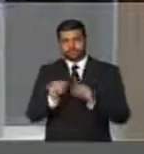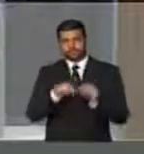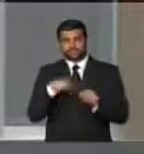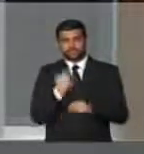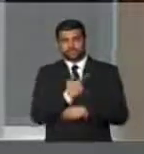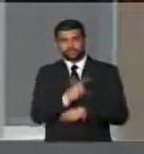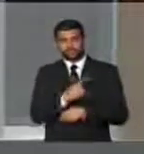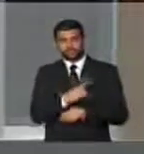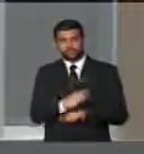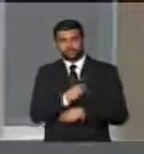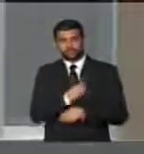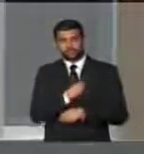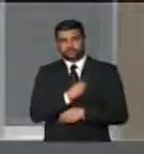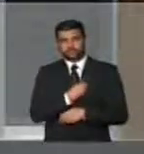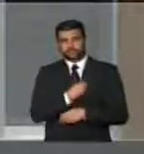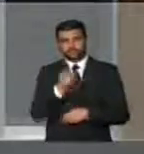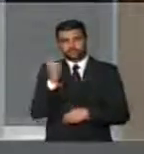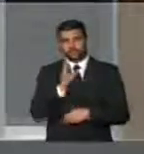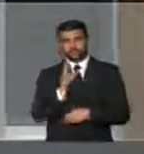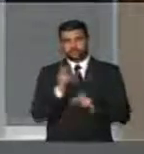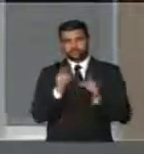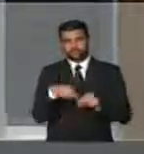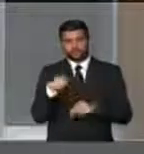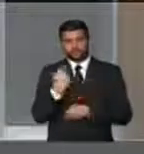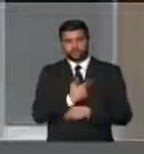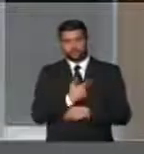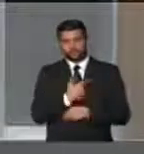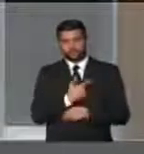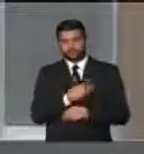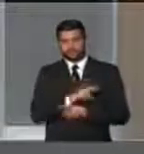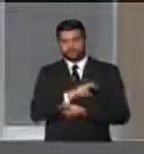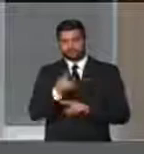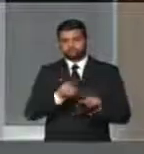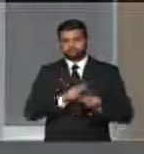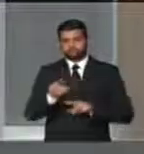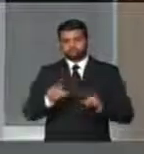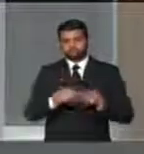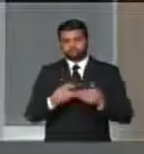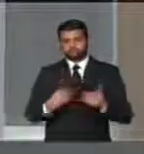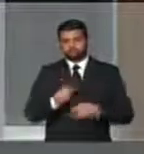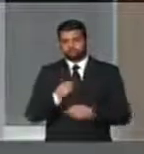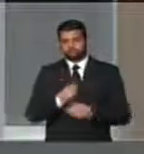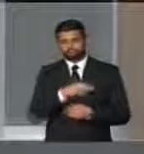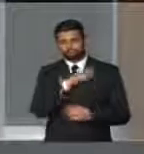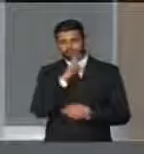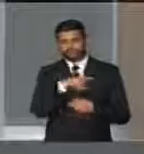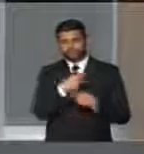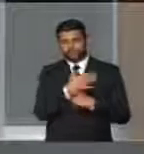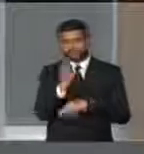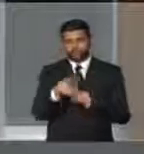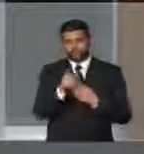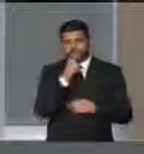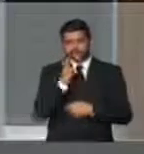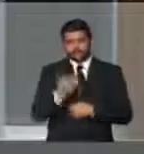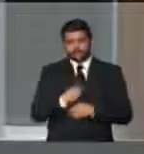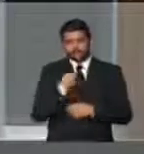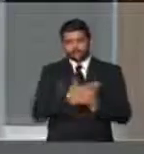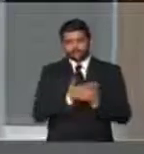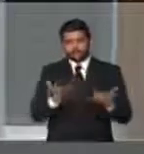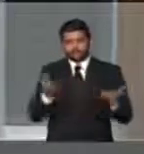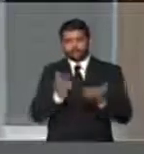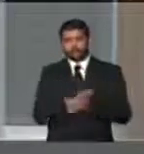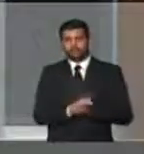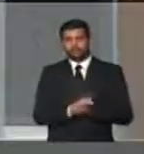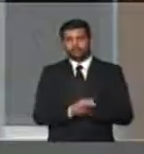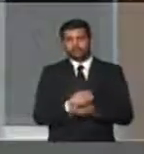nós tenhamos num país como o nosso, com a biodiversidade que nós temos, com a reserva de água que nós temos,